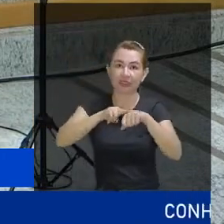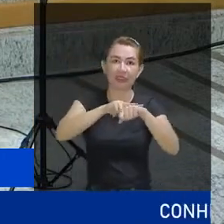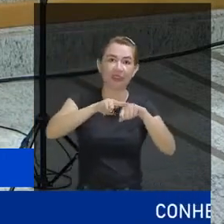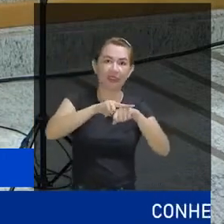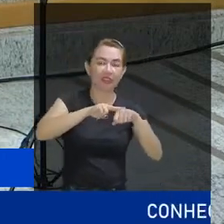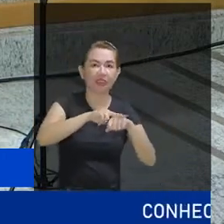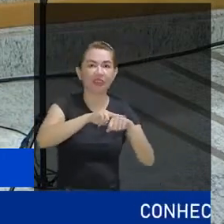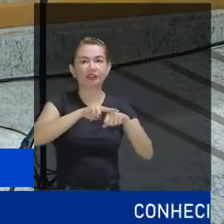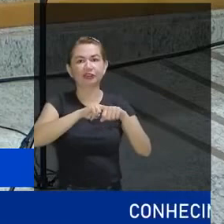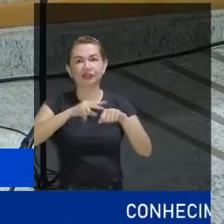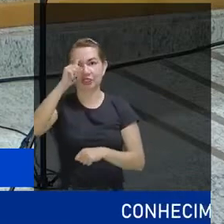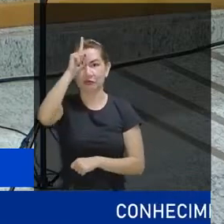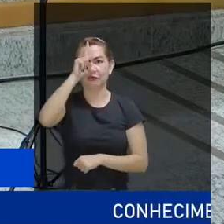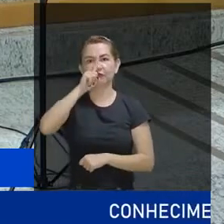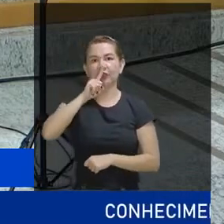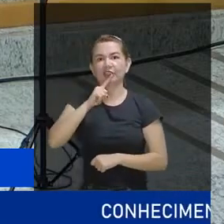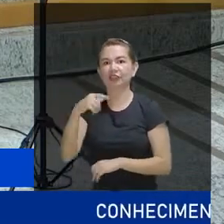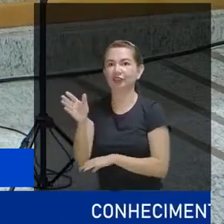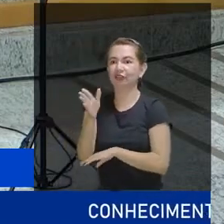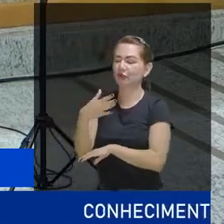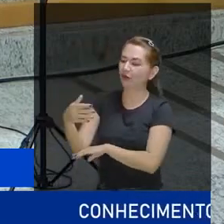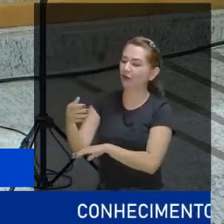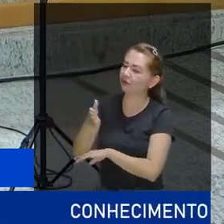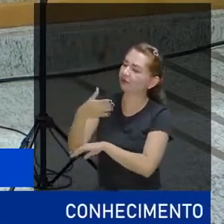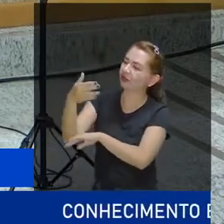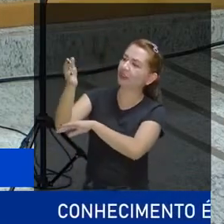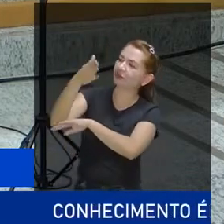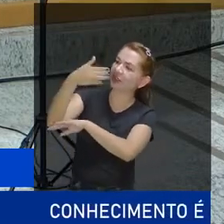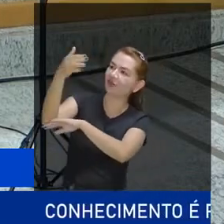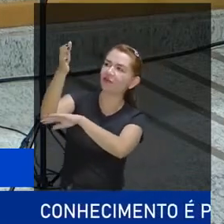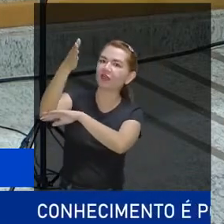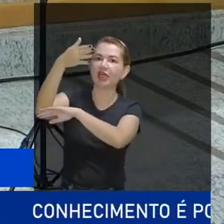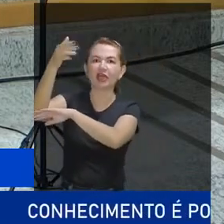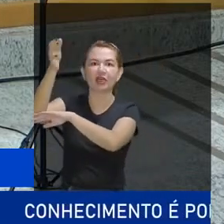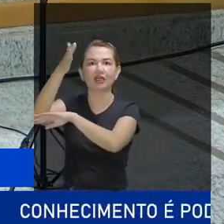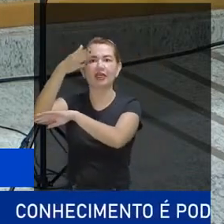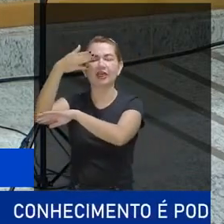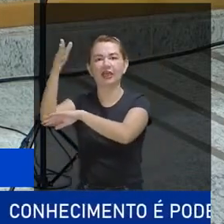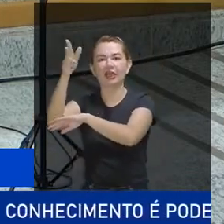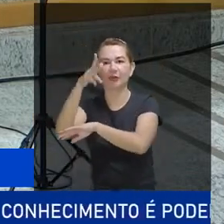estrelados, e diga o verde louro desta